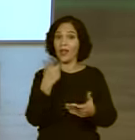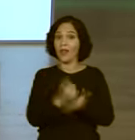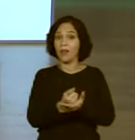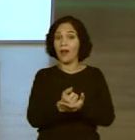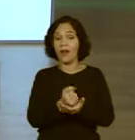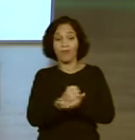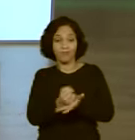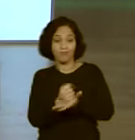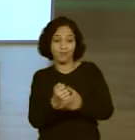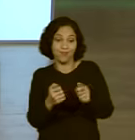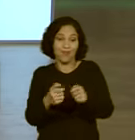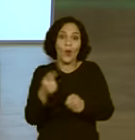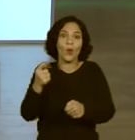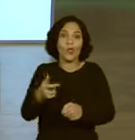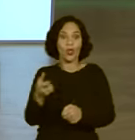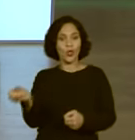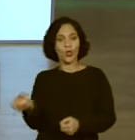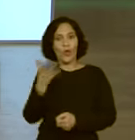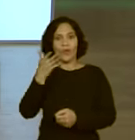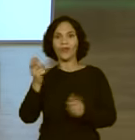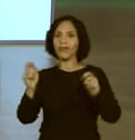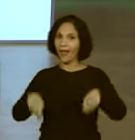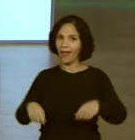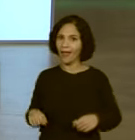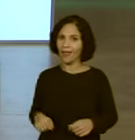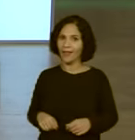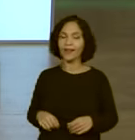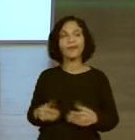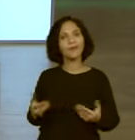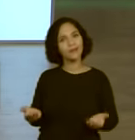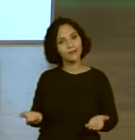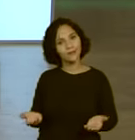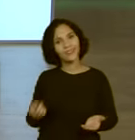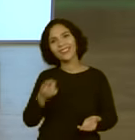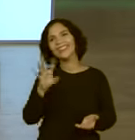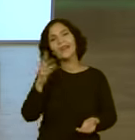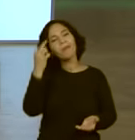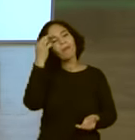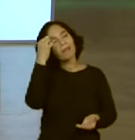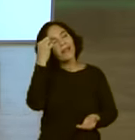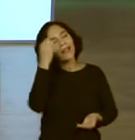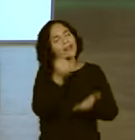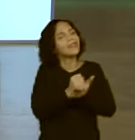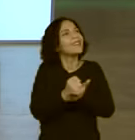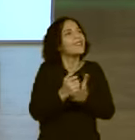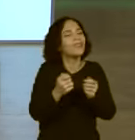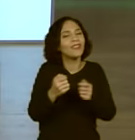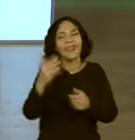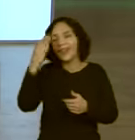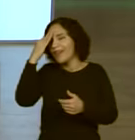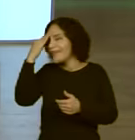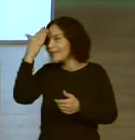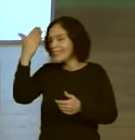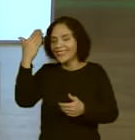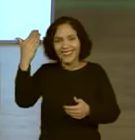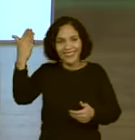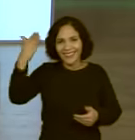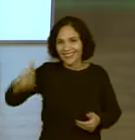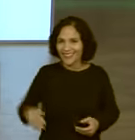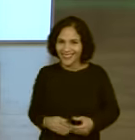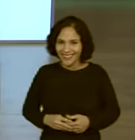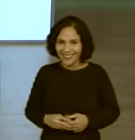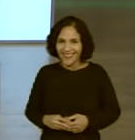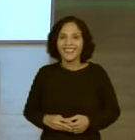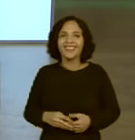um videogame assim, ó, de última geração. De última geração, né? Você só pensa em videogame, né, então, professor? é que apareceu o videogame ali. Meu Deus ali. do céu,